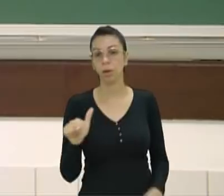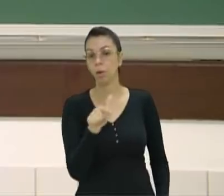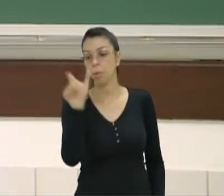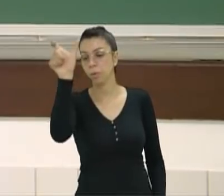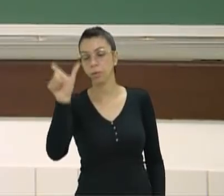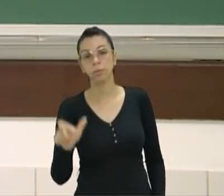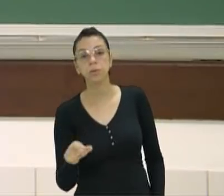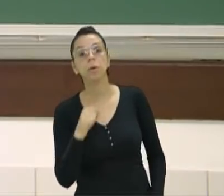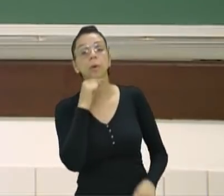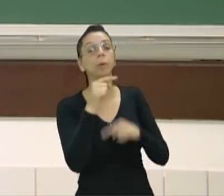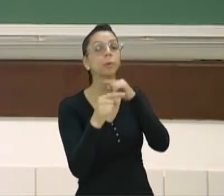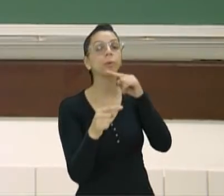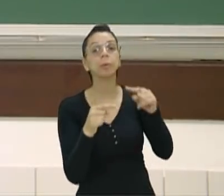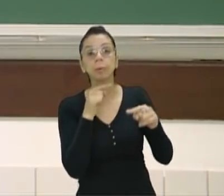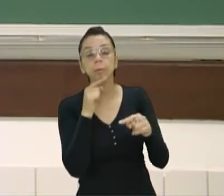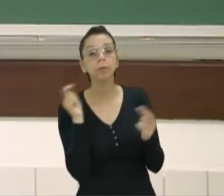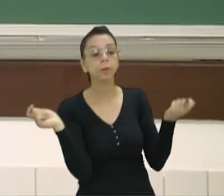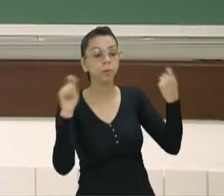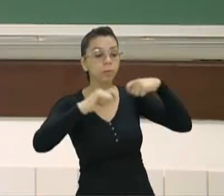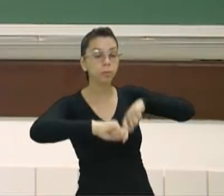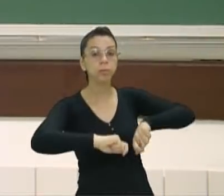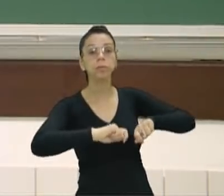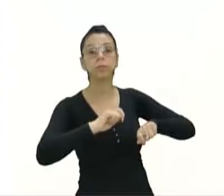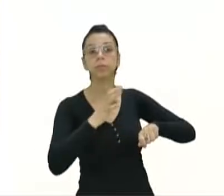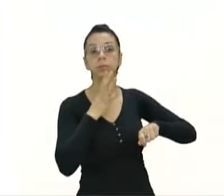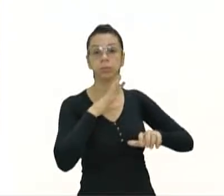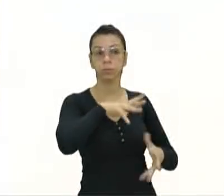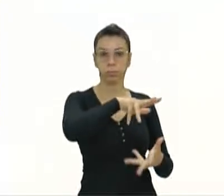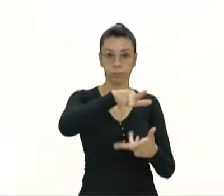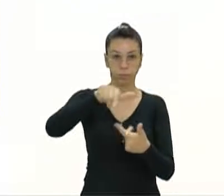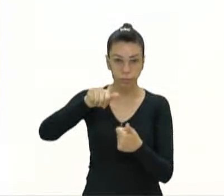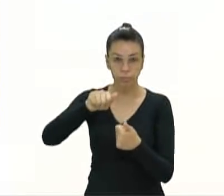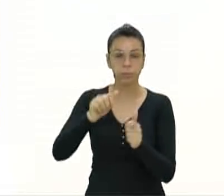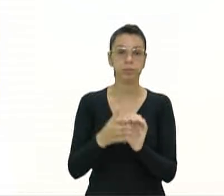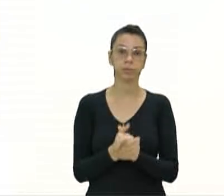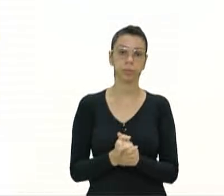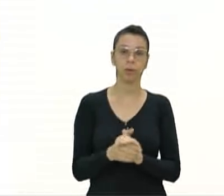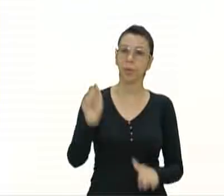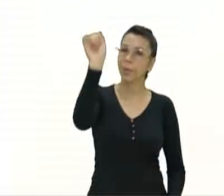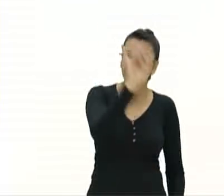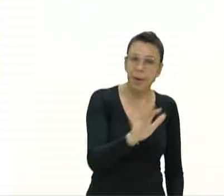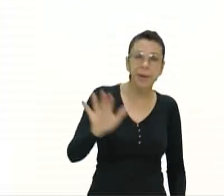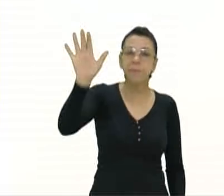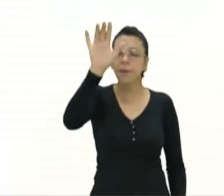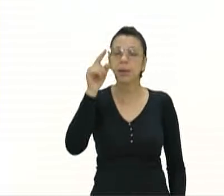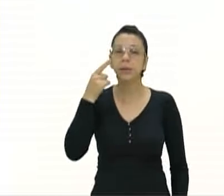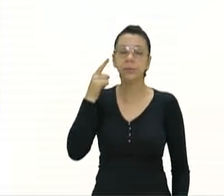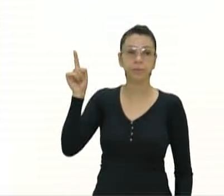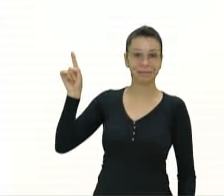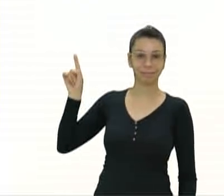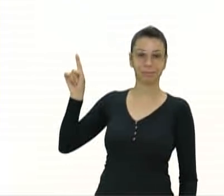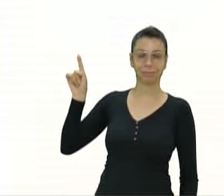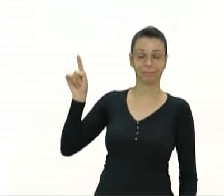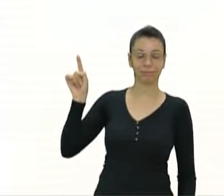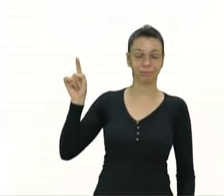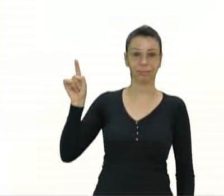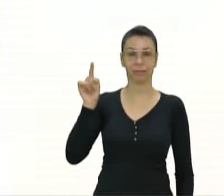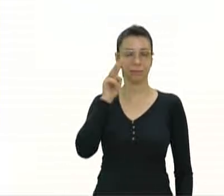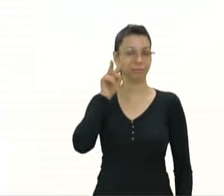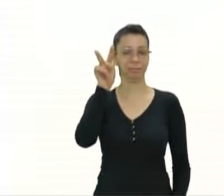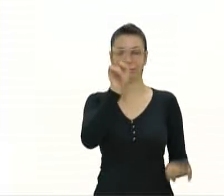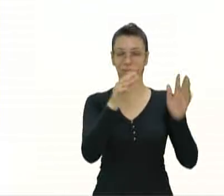mundo. Então, olha para essa imagem aqui. Vai causar uma certa vertigem aí, né? Olha só, que difícil ficar olhando para essa